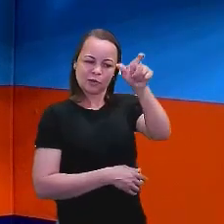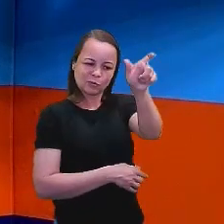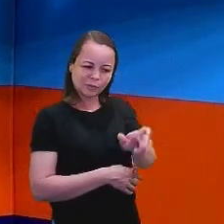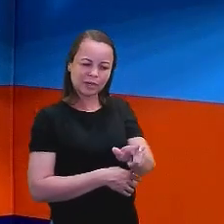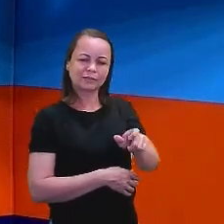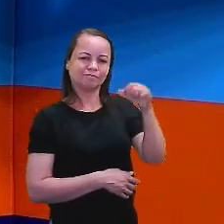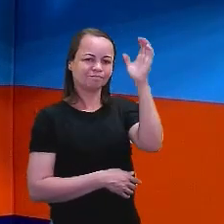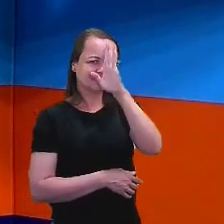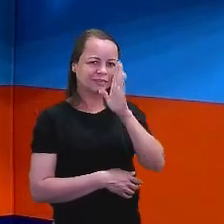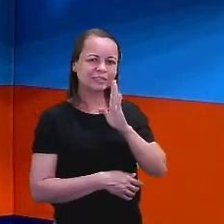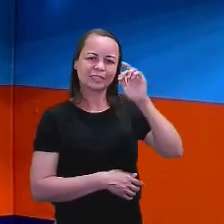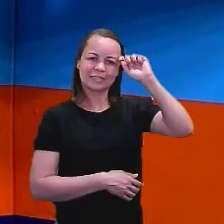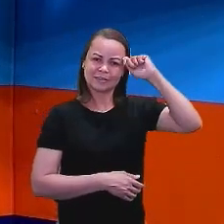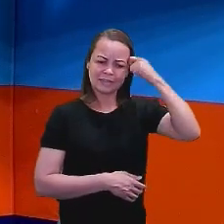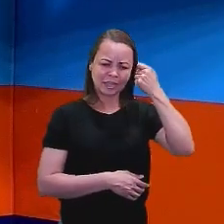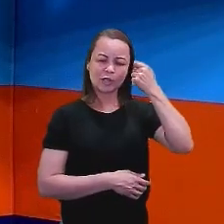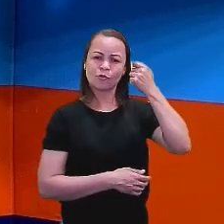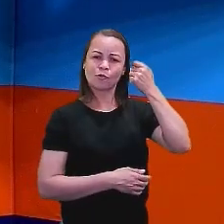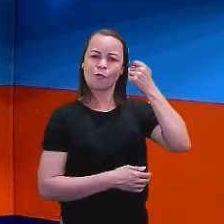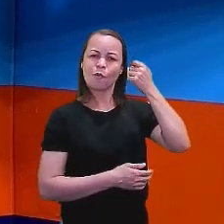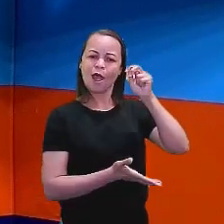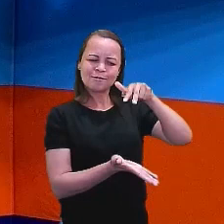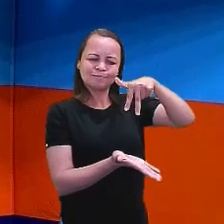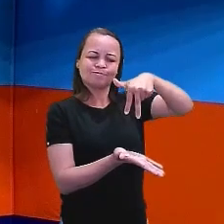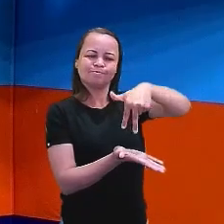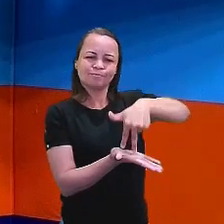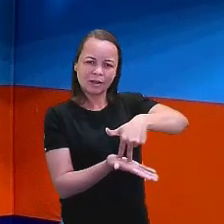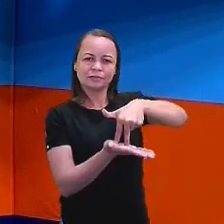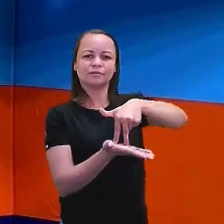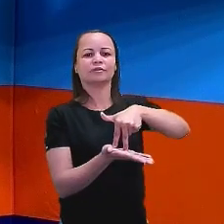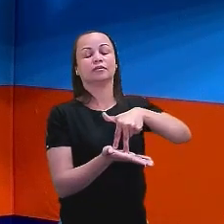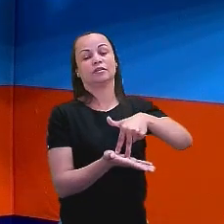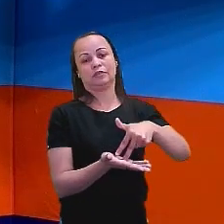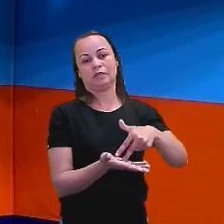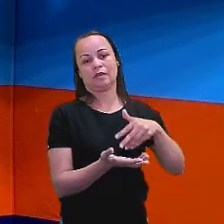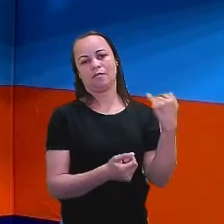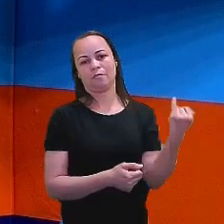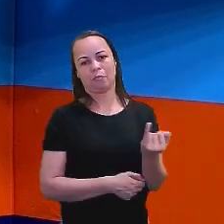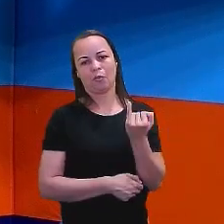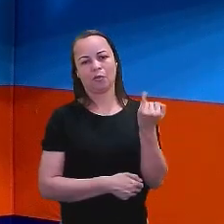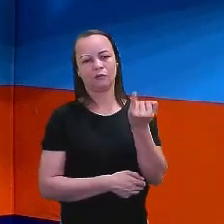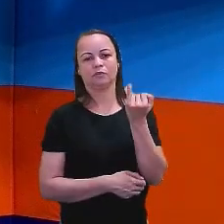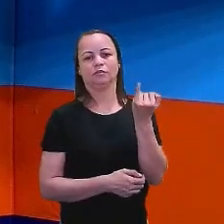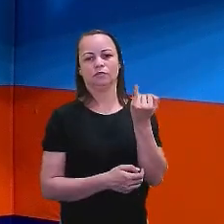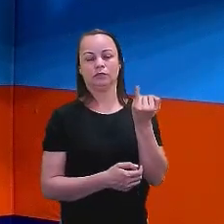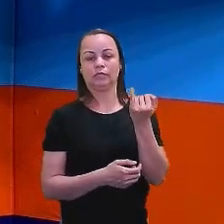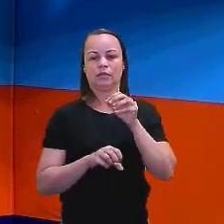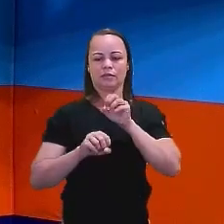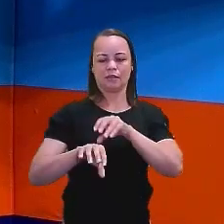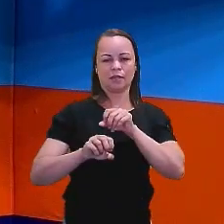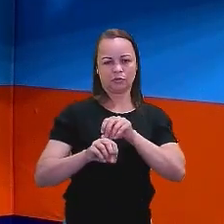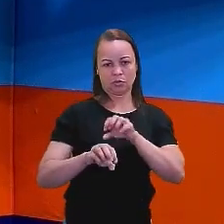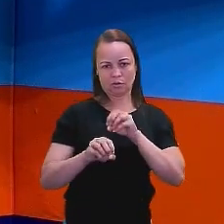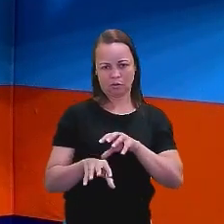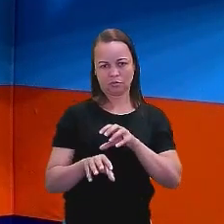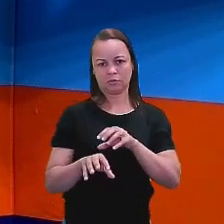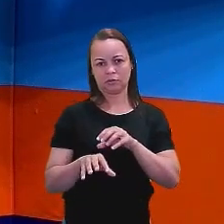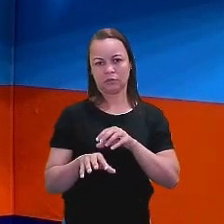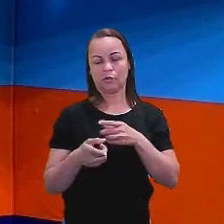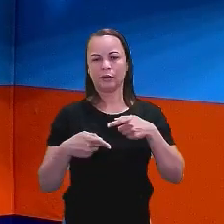negro uma representatividade da importância da educação e